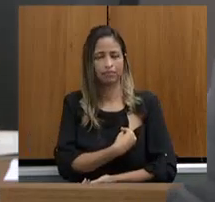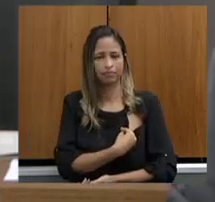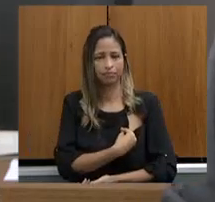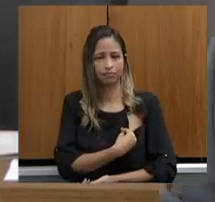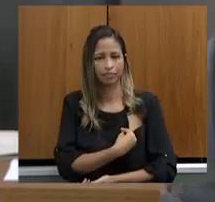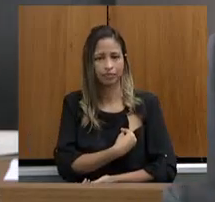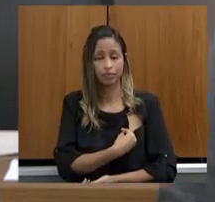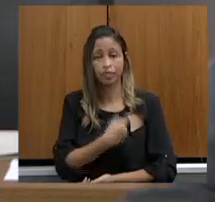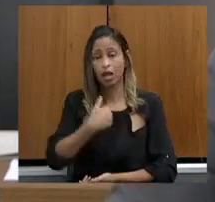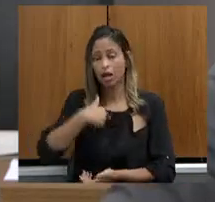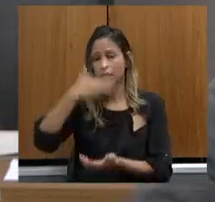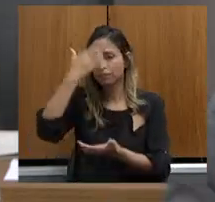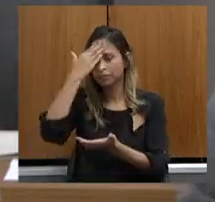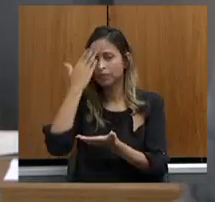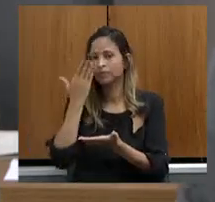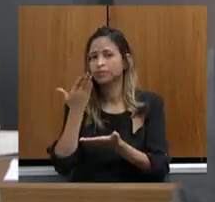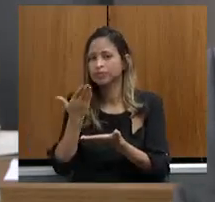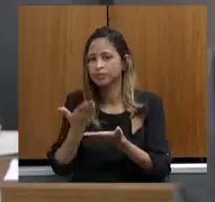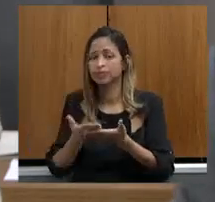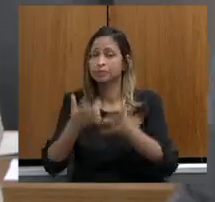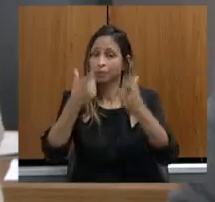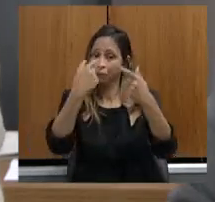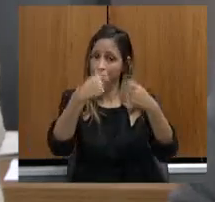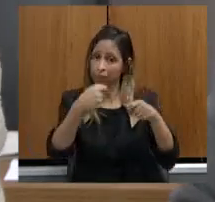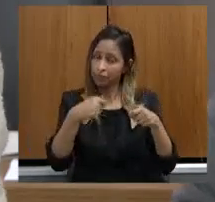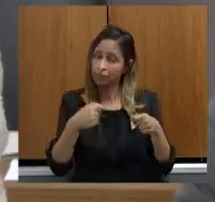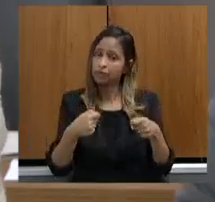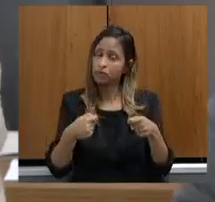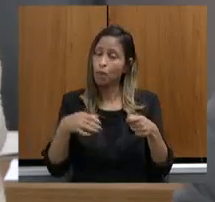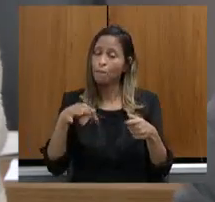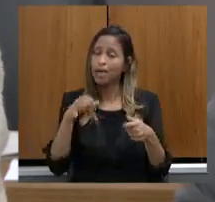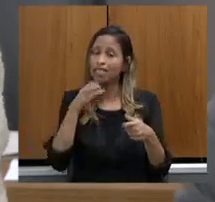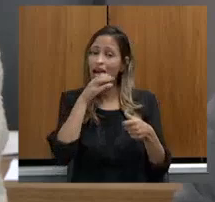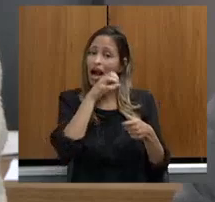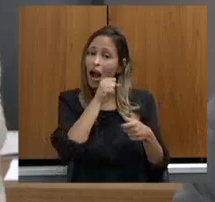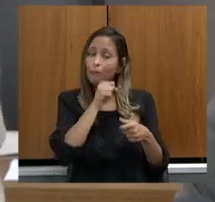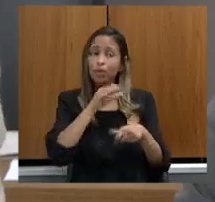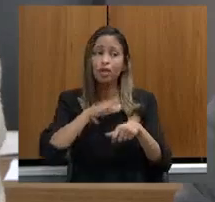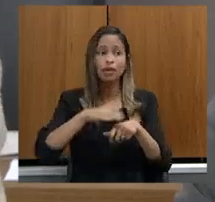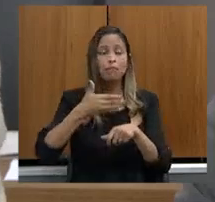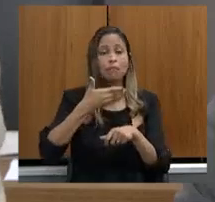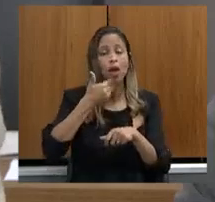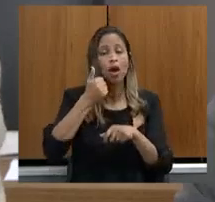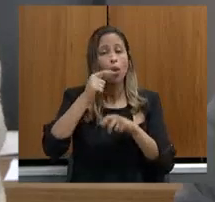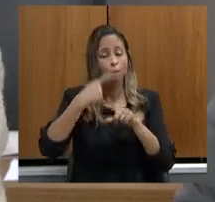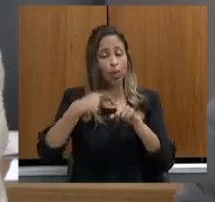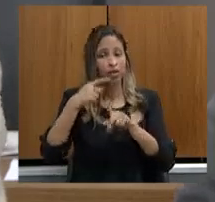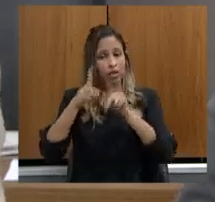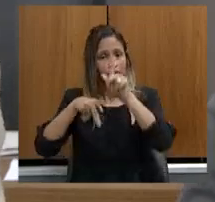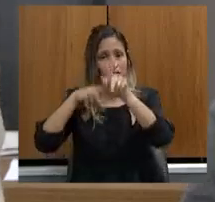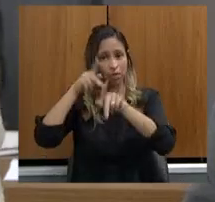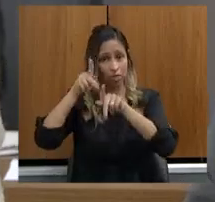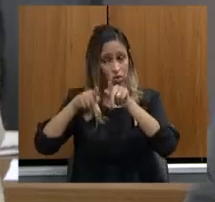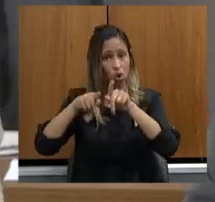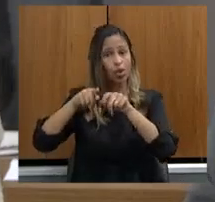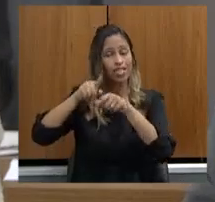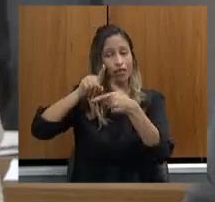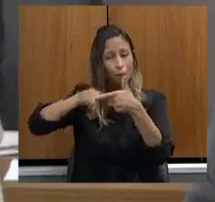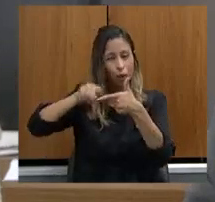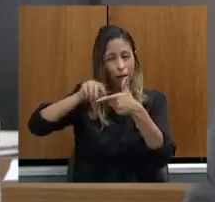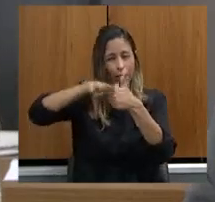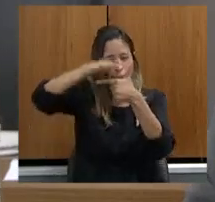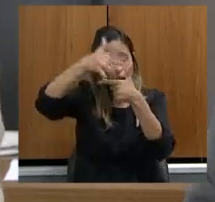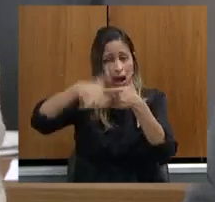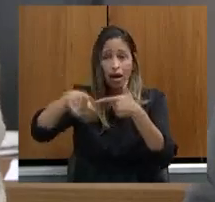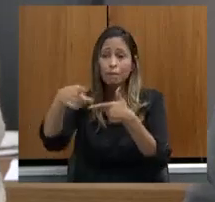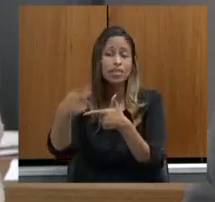eu acredito devemos sempre caminhar mais rápido de forma mais efetiva porque as pessoas que foram atingidas pelo desastre de